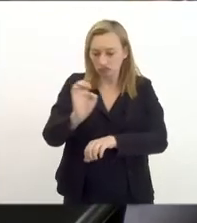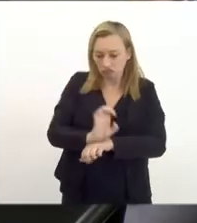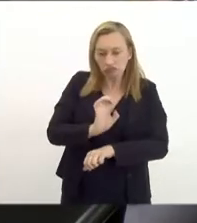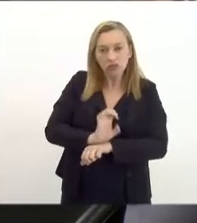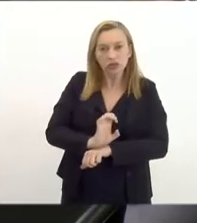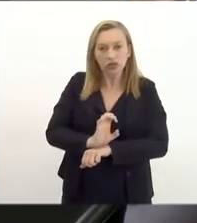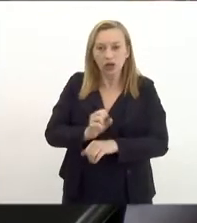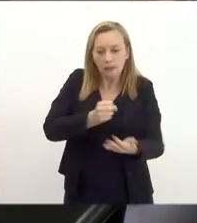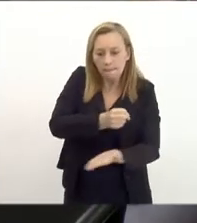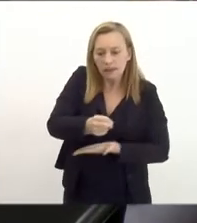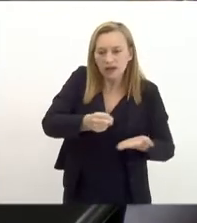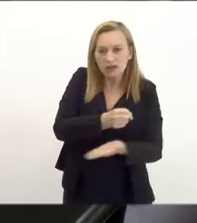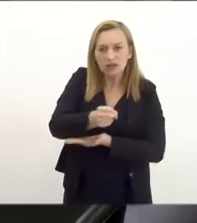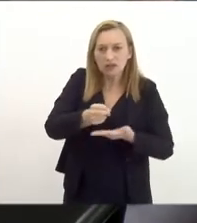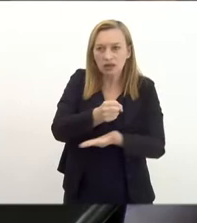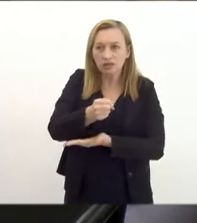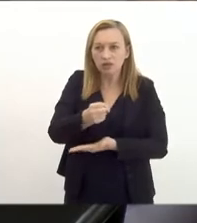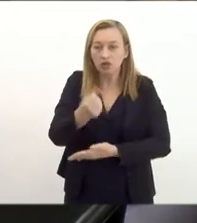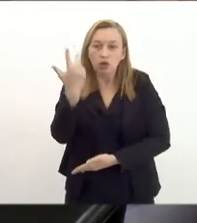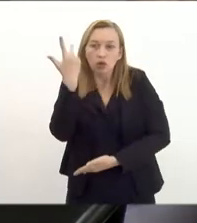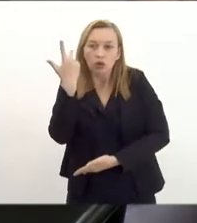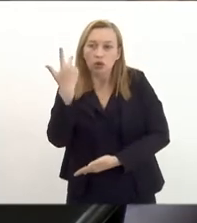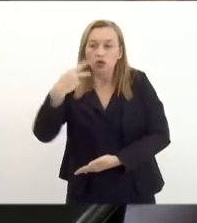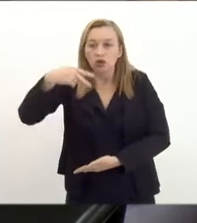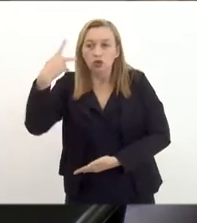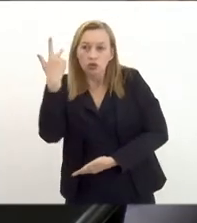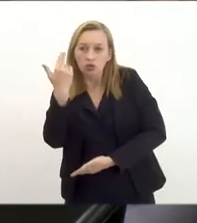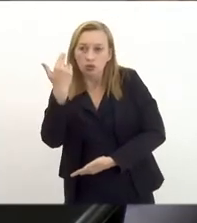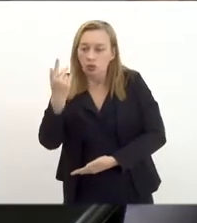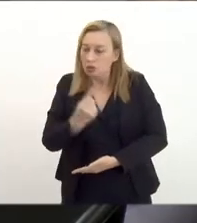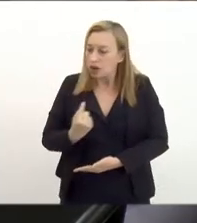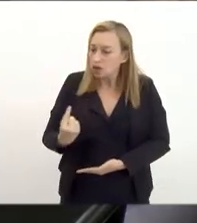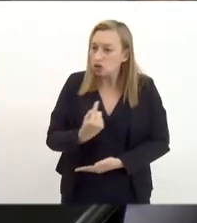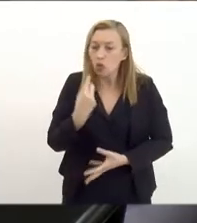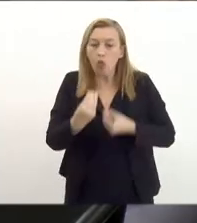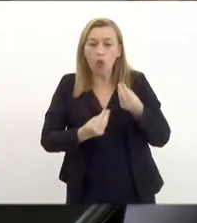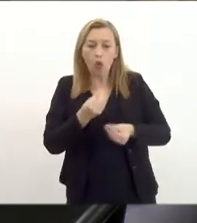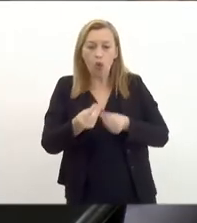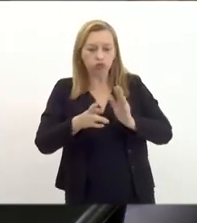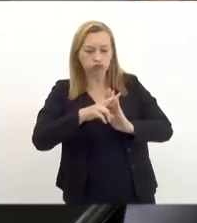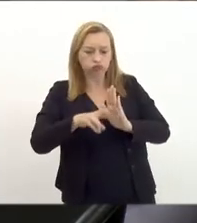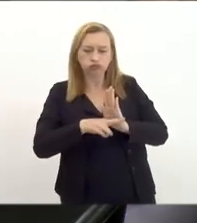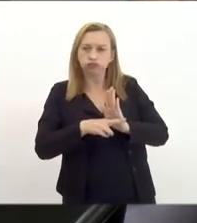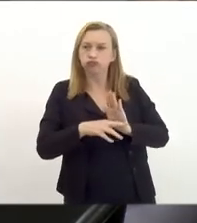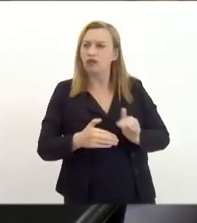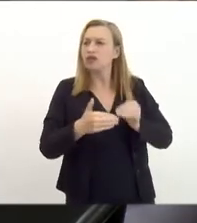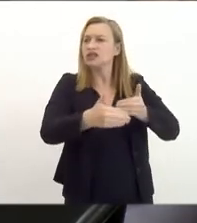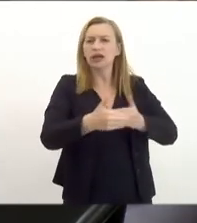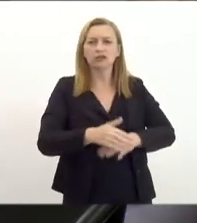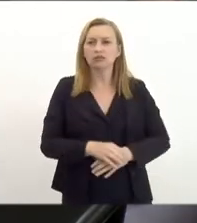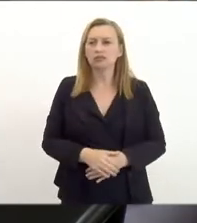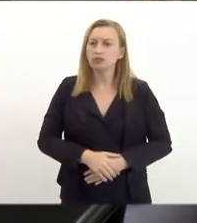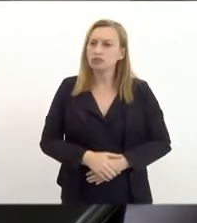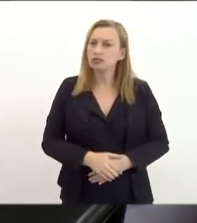basicamente definir uma normativa para nós de como a gente teria que avançar